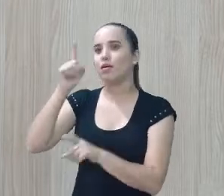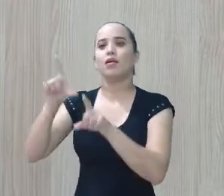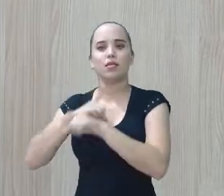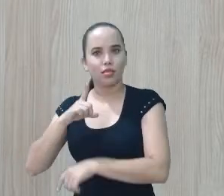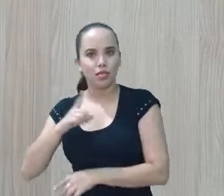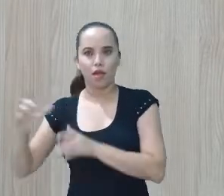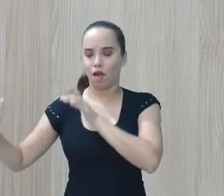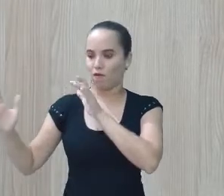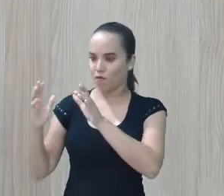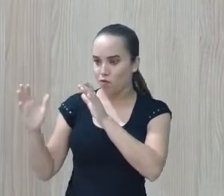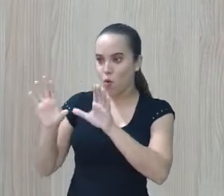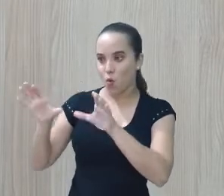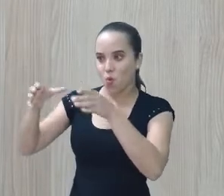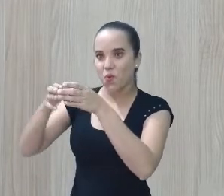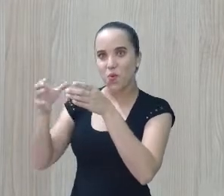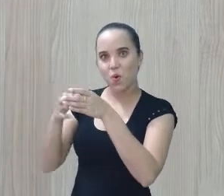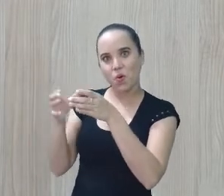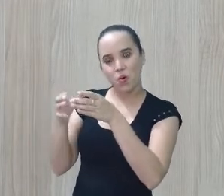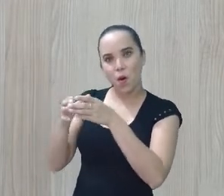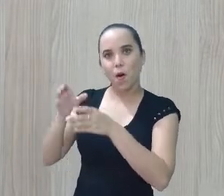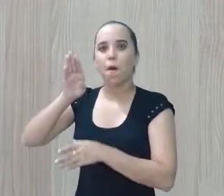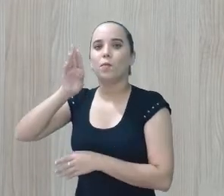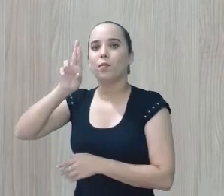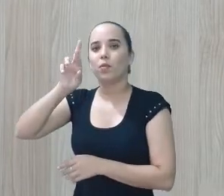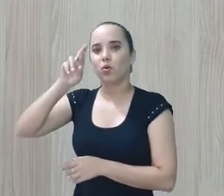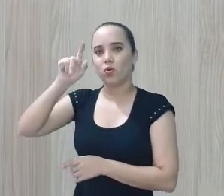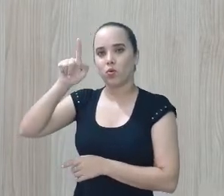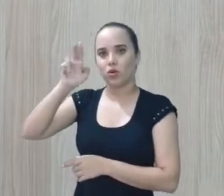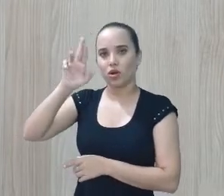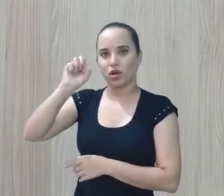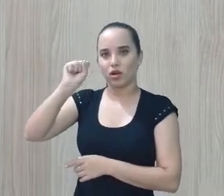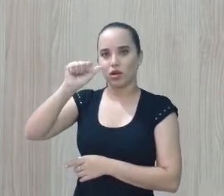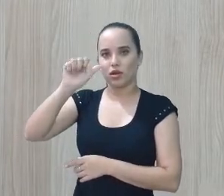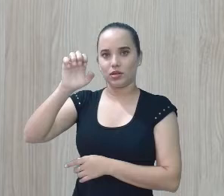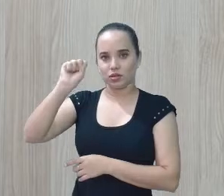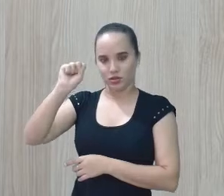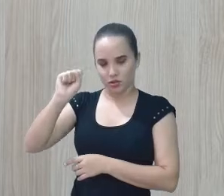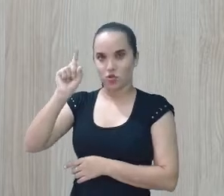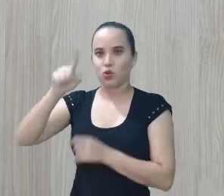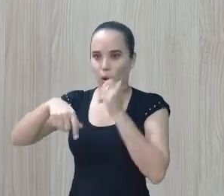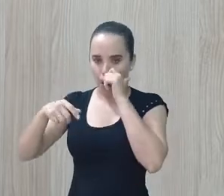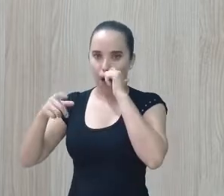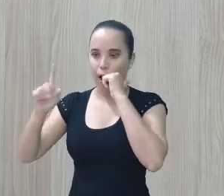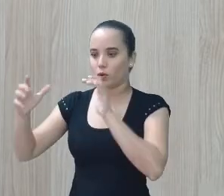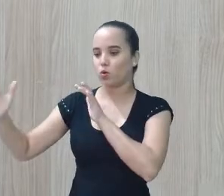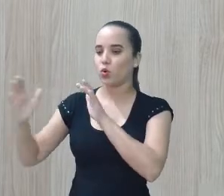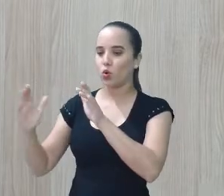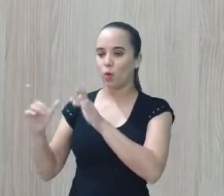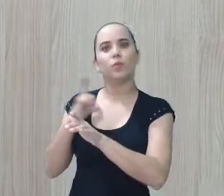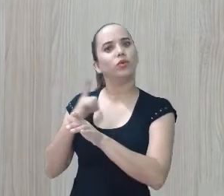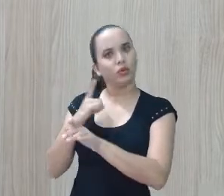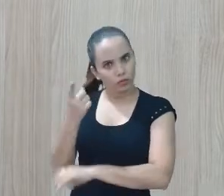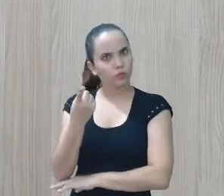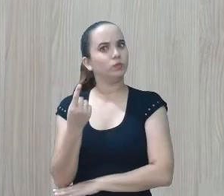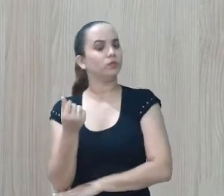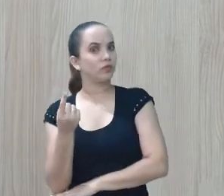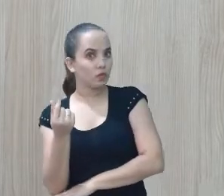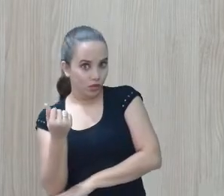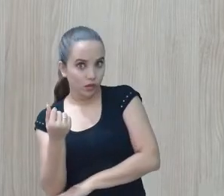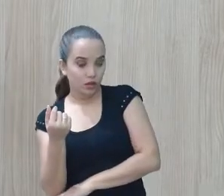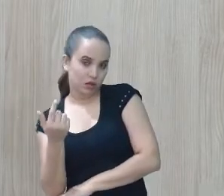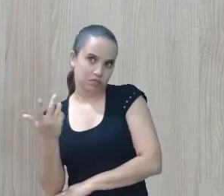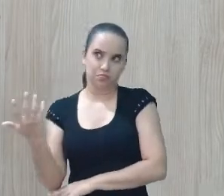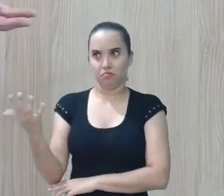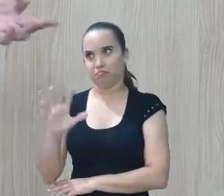né? Os burgueses. Os burgueses. Né? Uma classe intermediária que tinha dinheiro, né? Não tinha muita cultura,